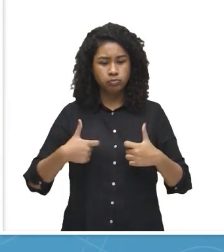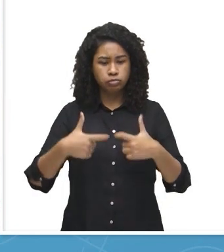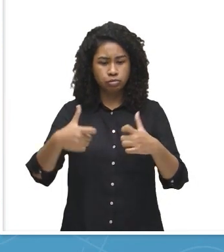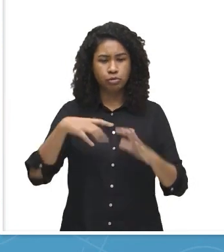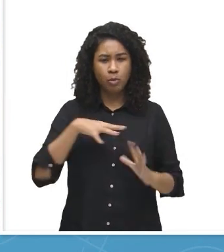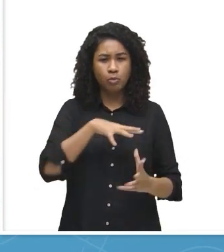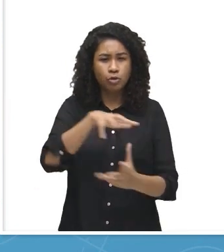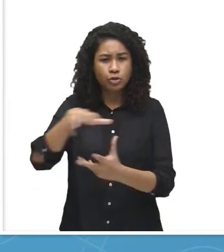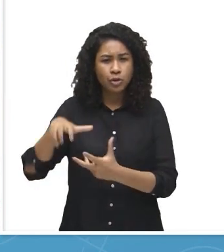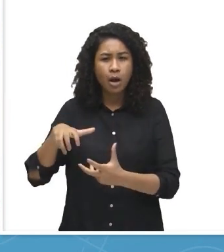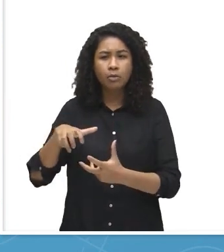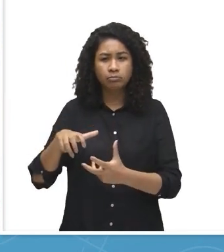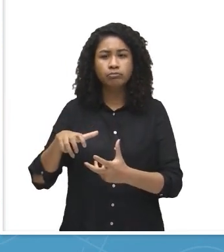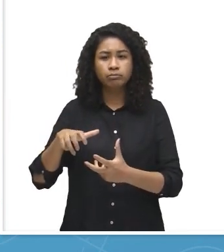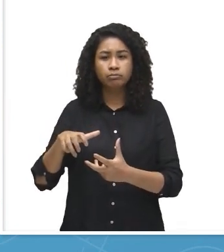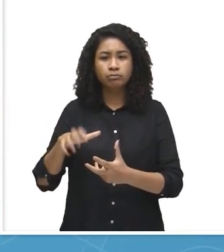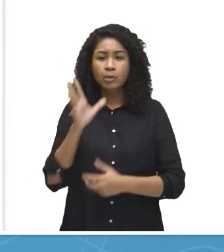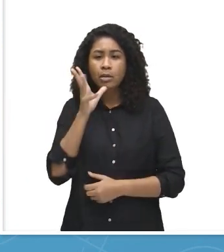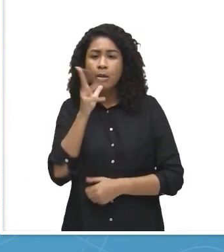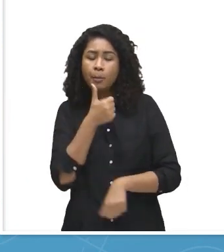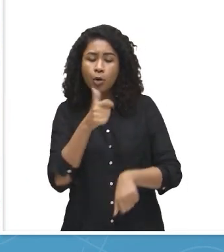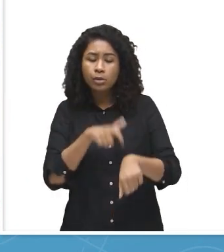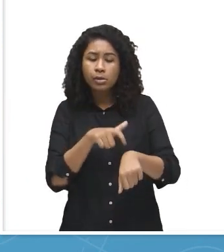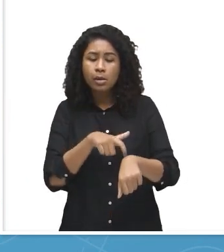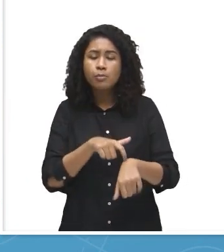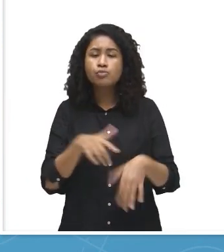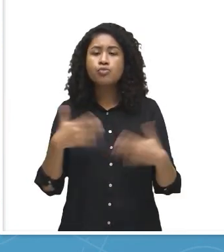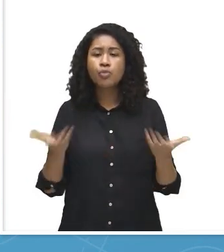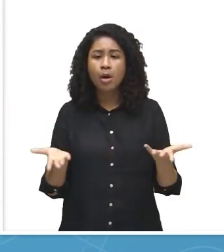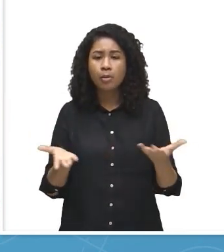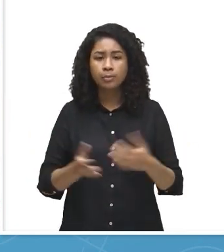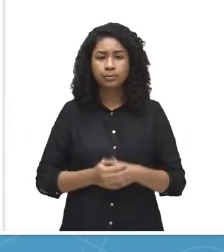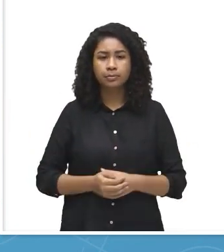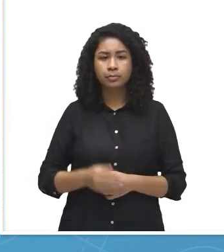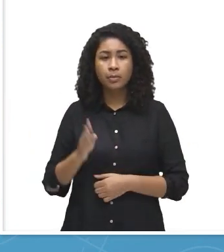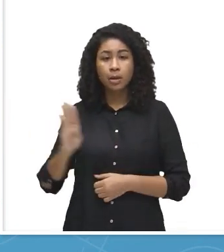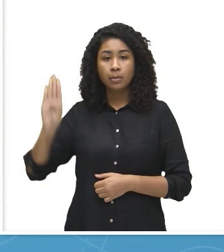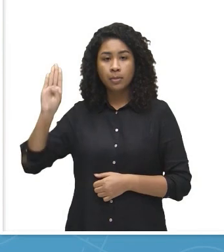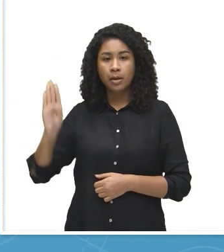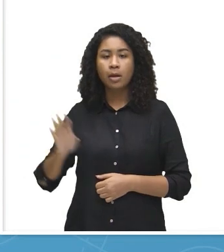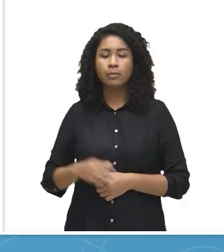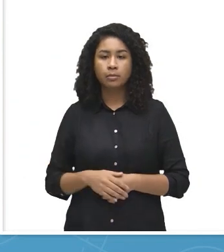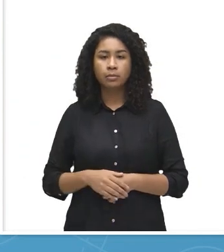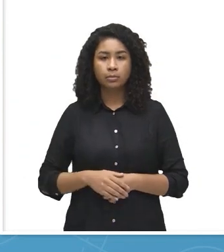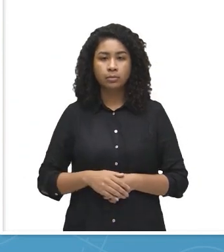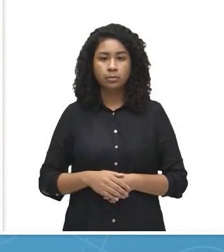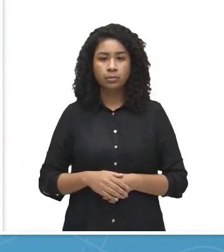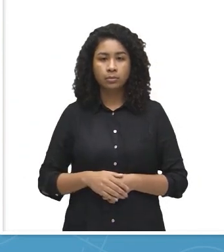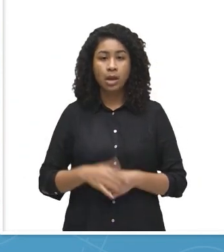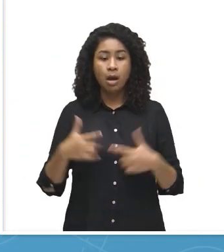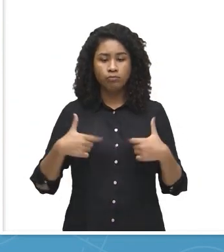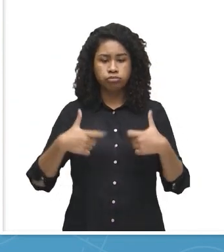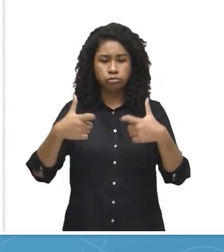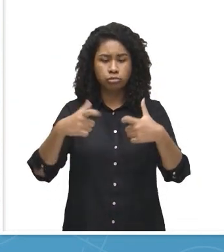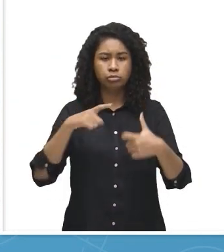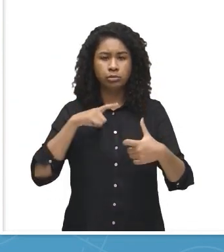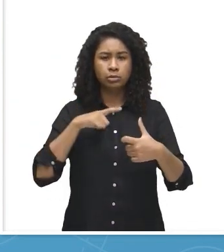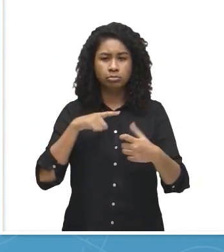os anos da guerra? E a segunda questão, letra B, caracterize as três fases da